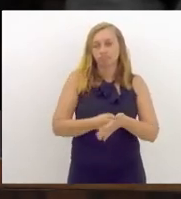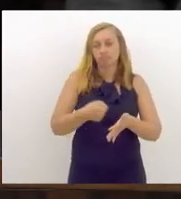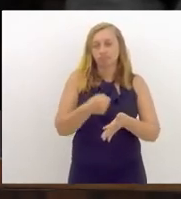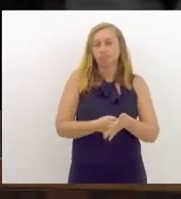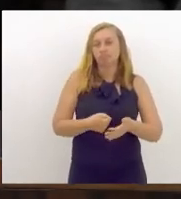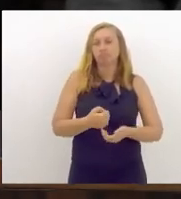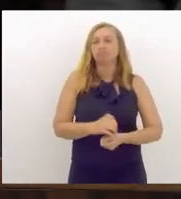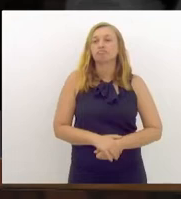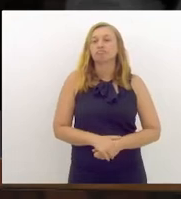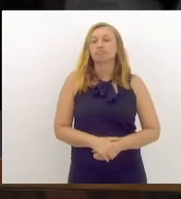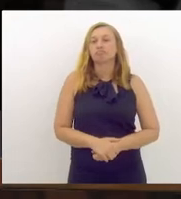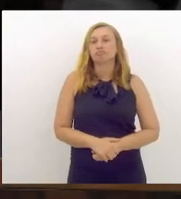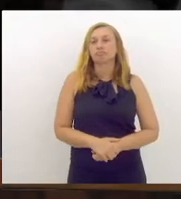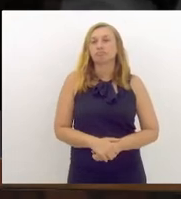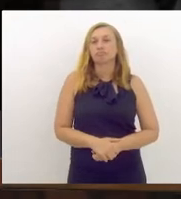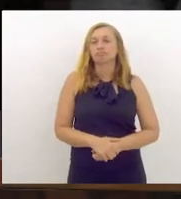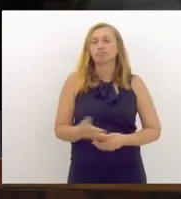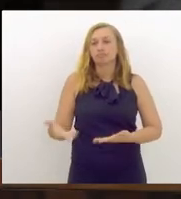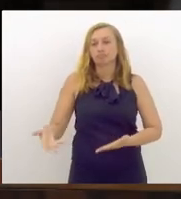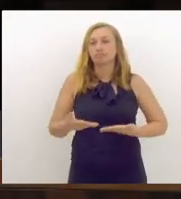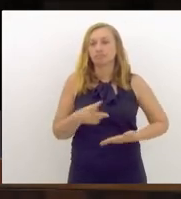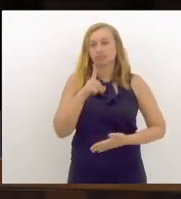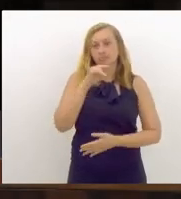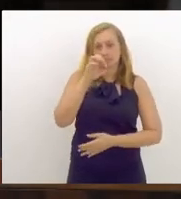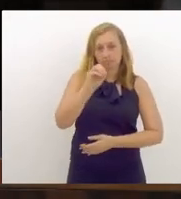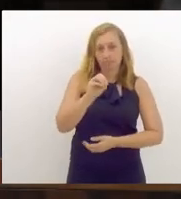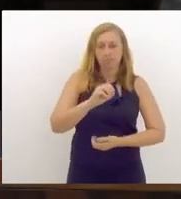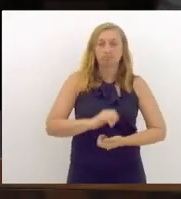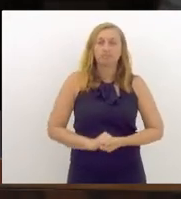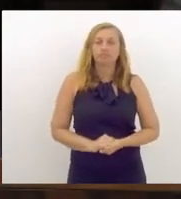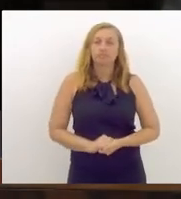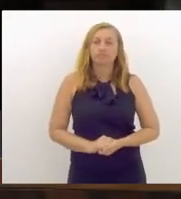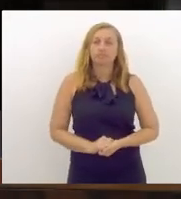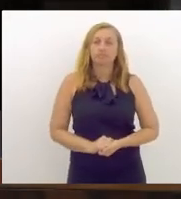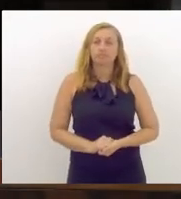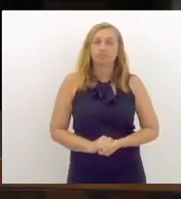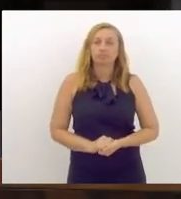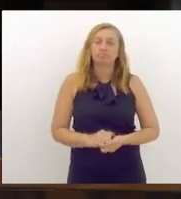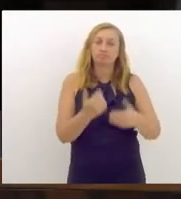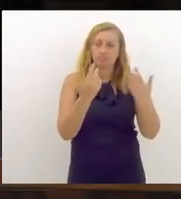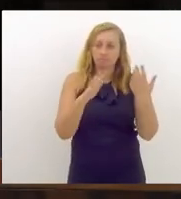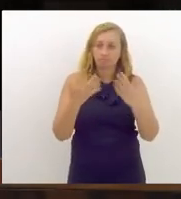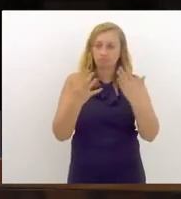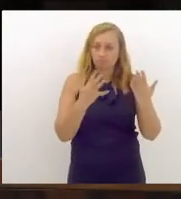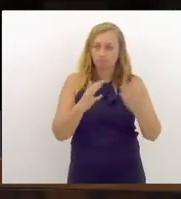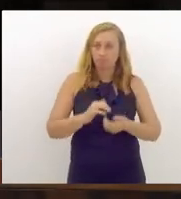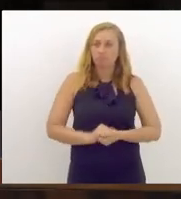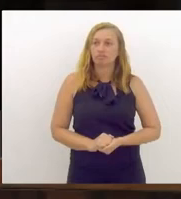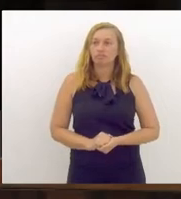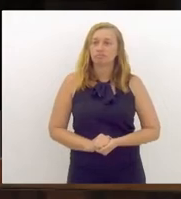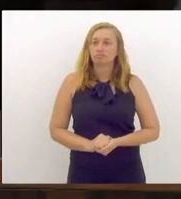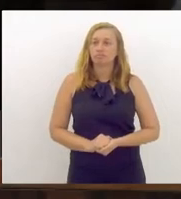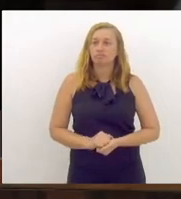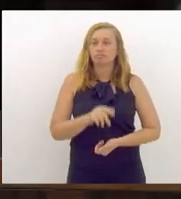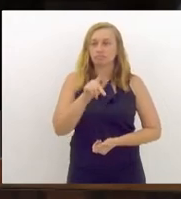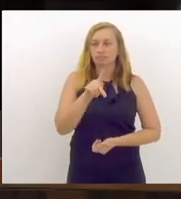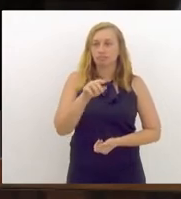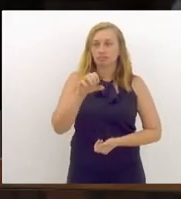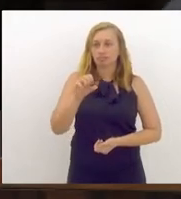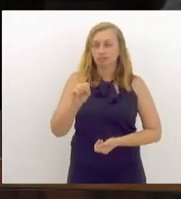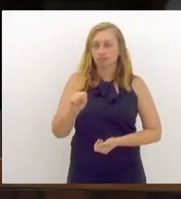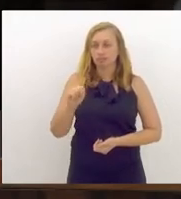o quanto deu Quero convidar o Danilo Firmino para fazer uma saudação pelo PSB